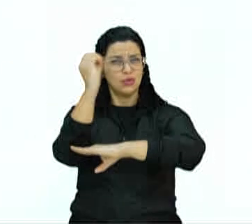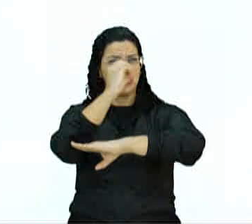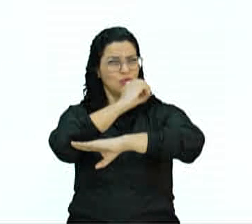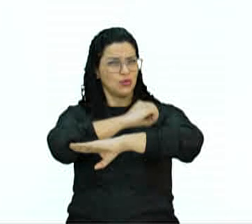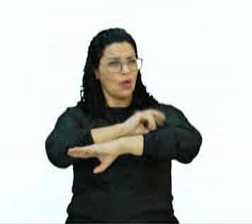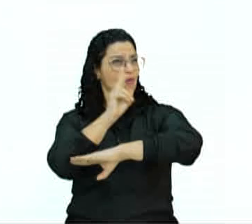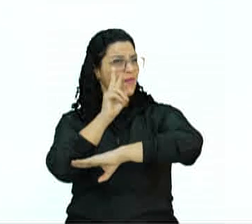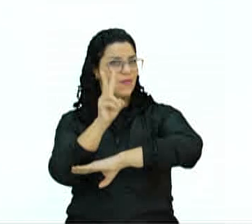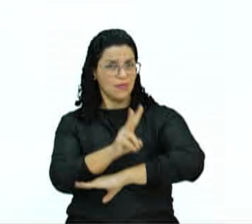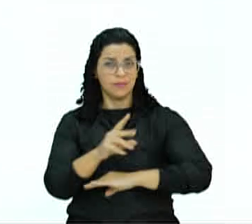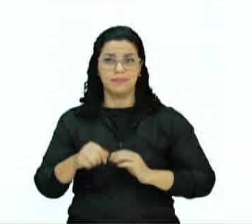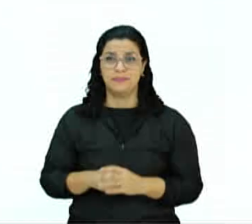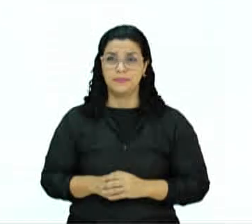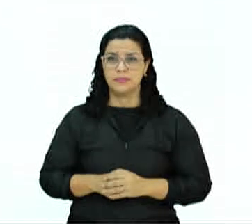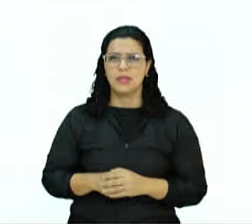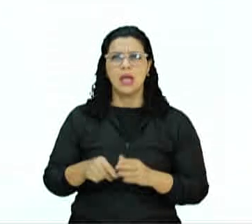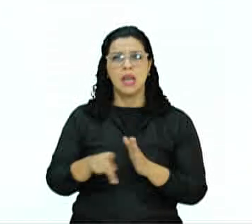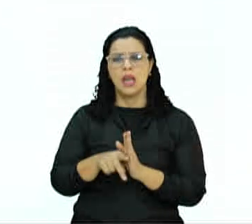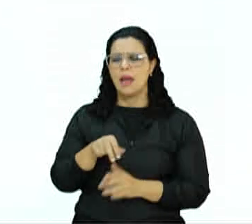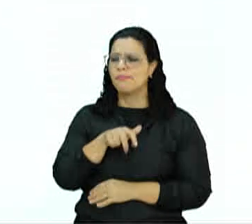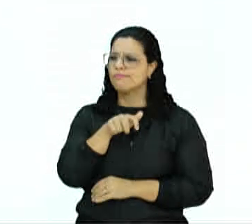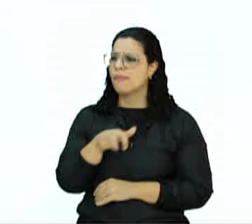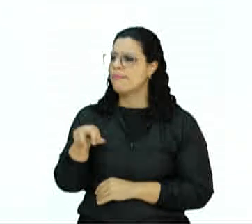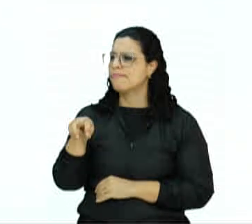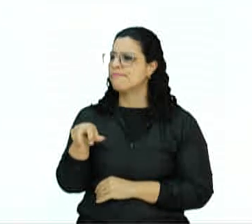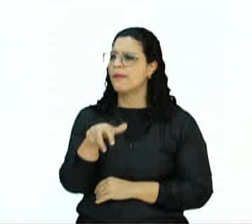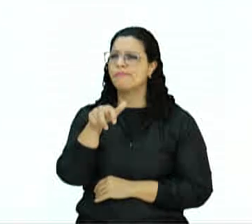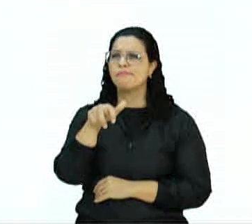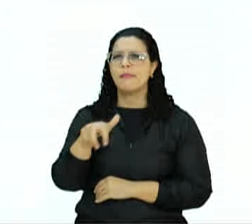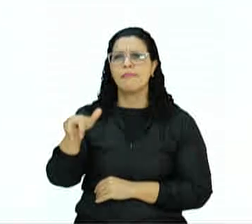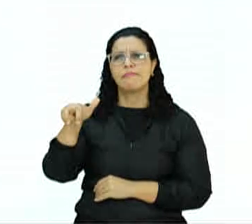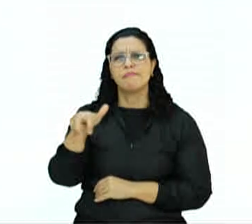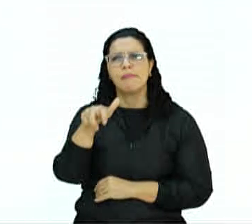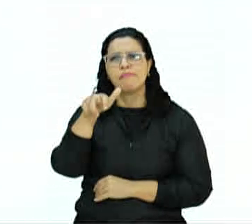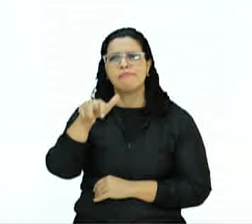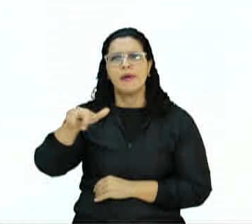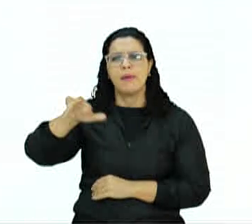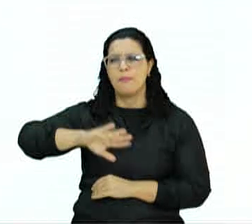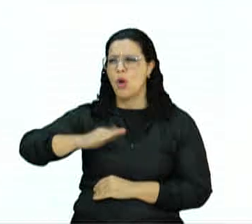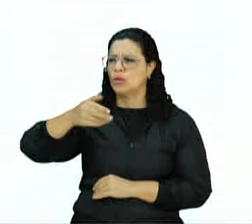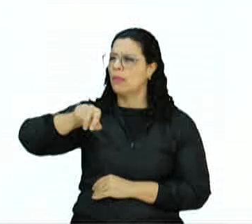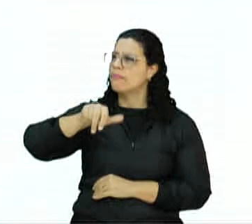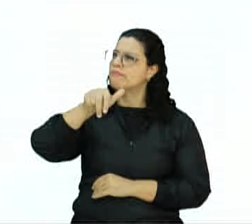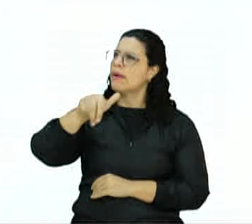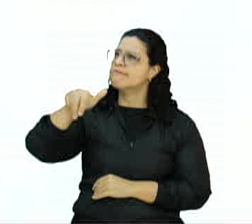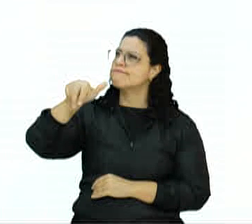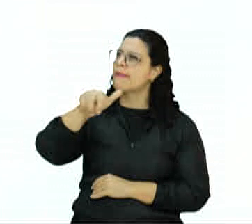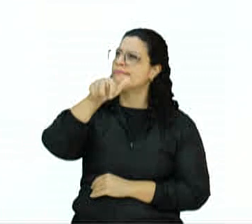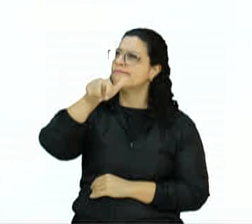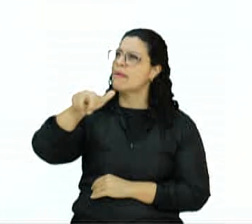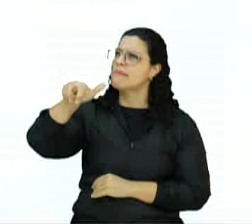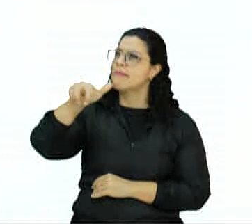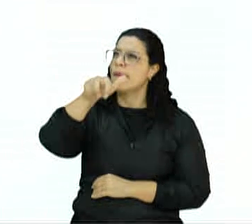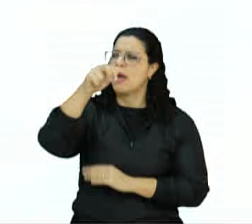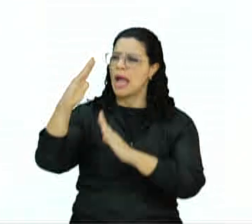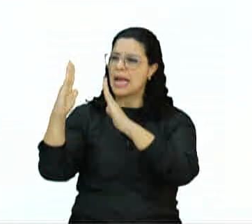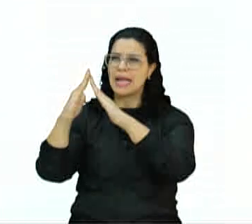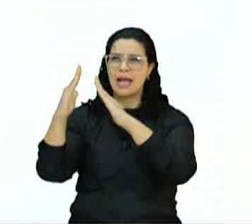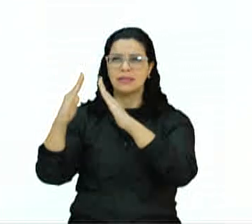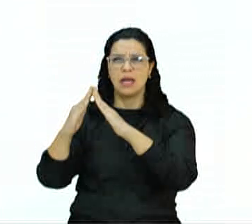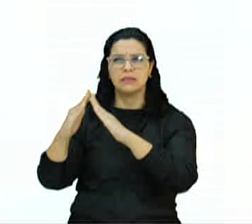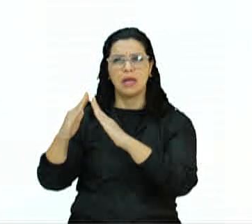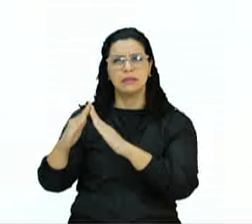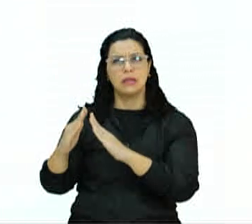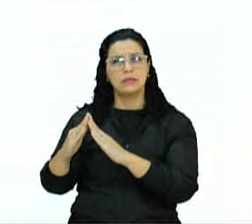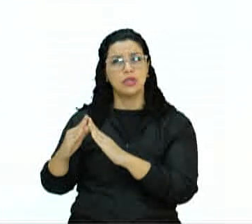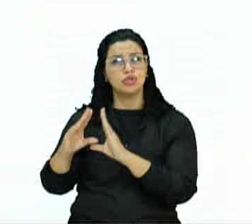leitura. Ela subiu sem pressa a tortuosa ladeira. À medida que avançava, as casas iam